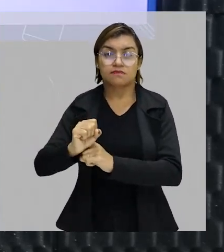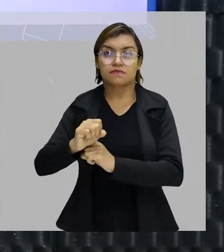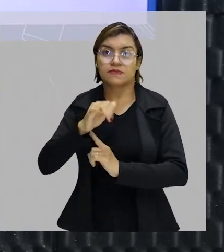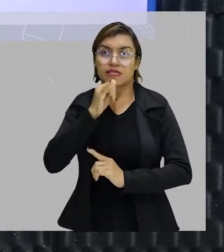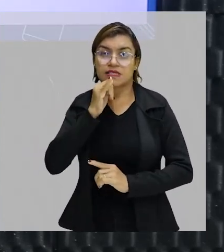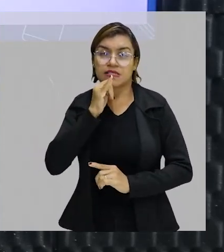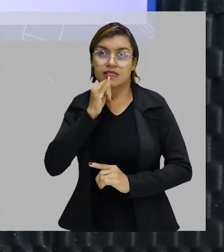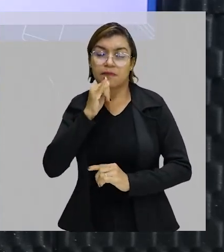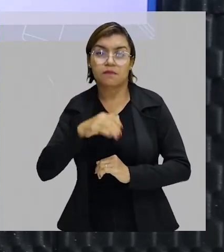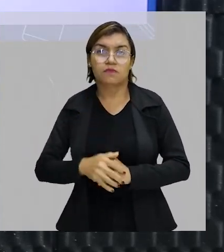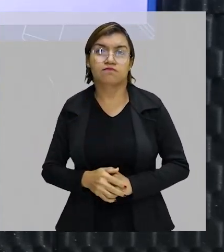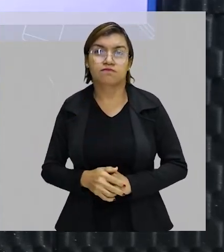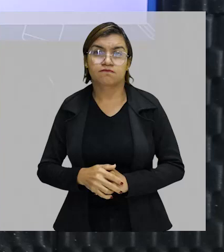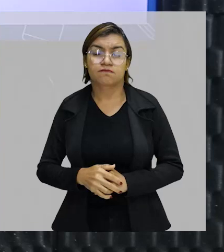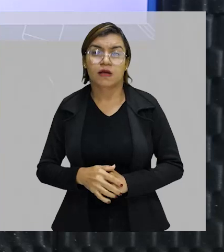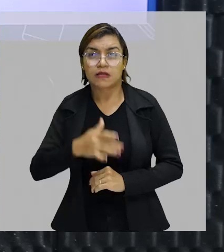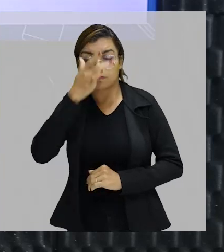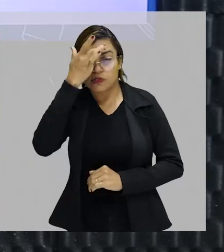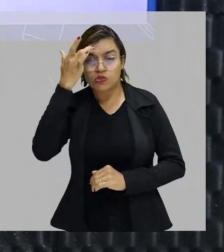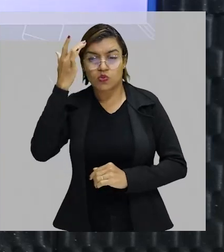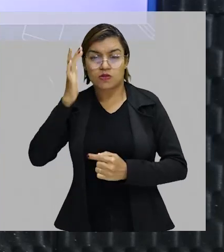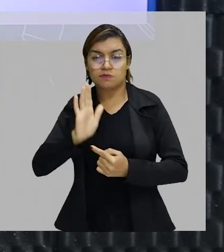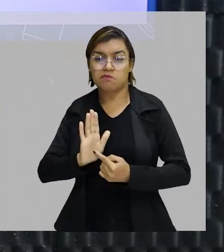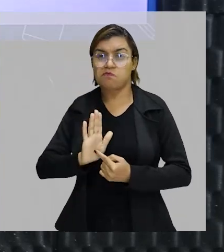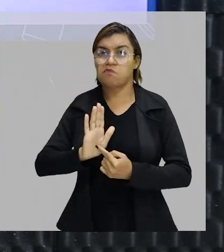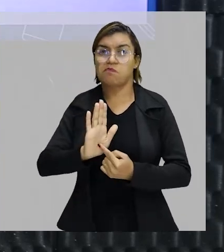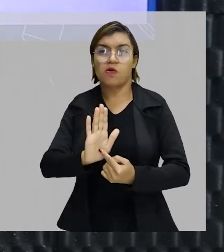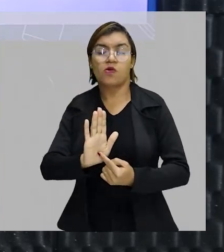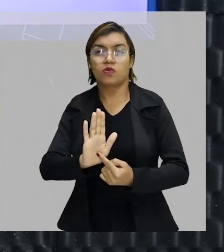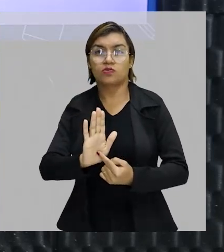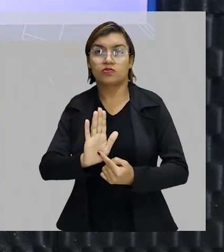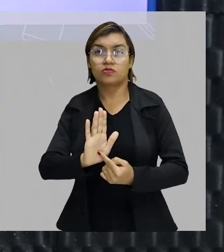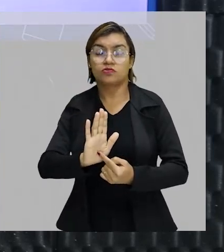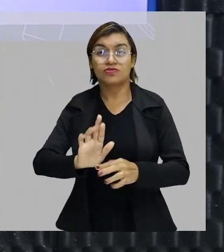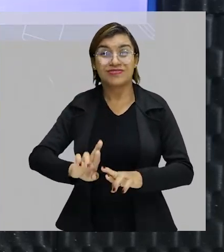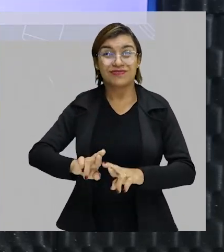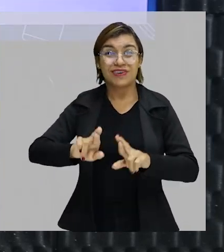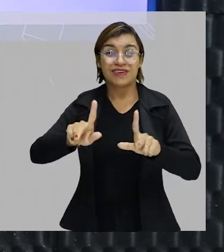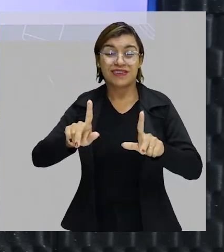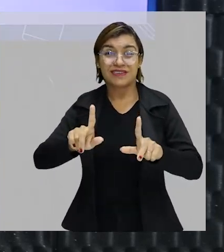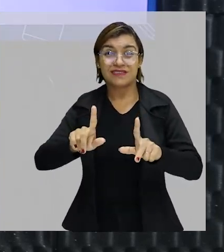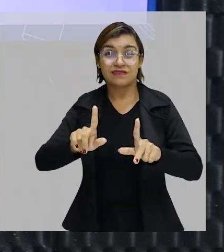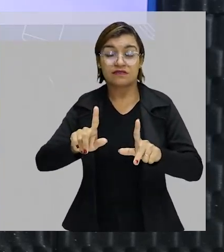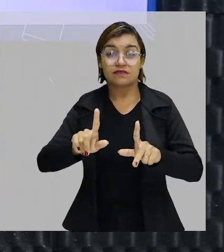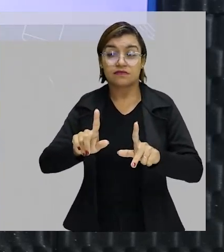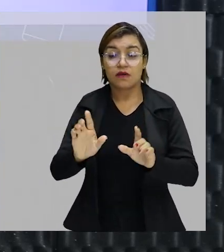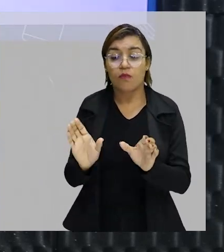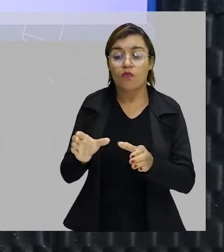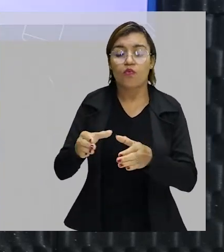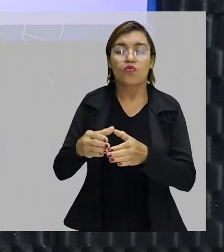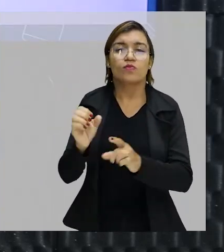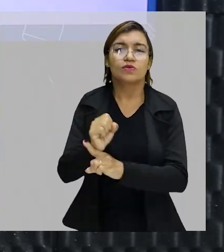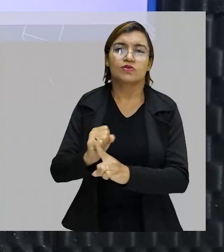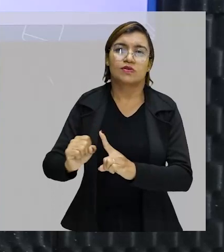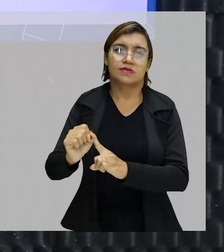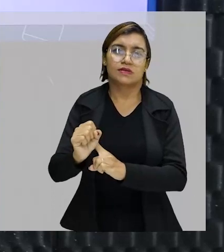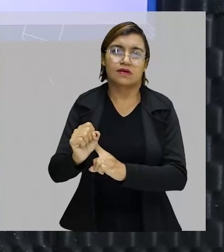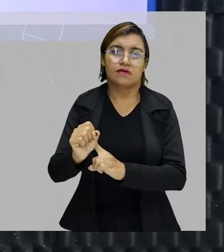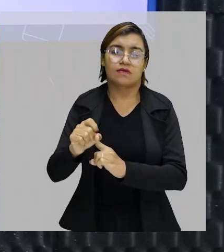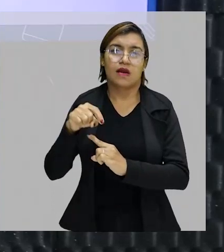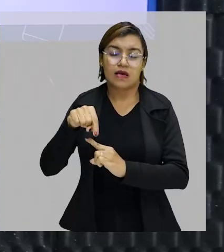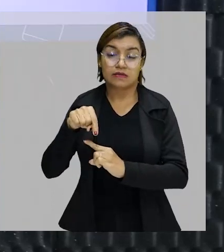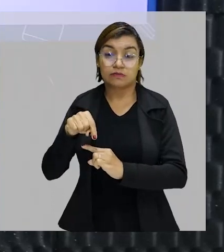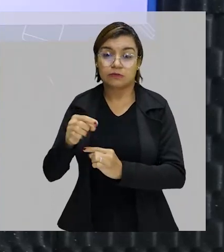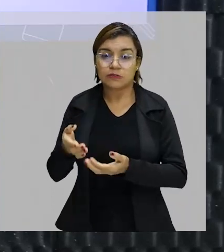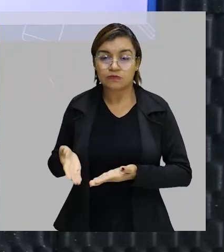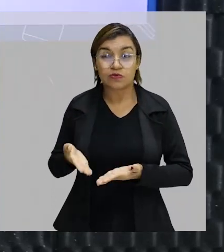essas rotulações, promovem uma visão distorcida sobre um determinado grupo social, podendo